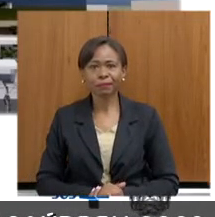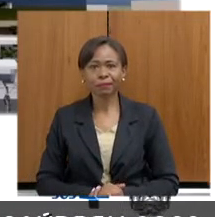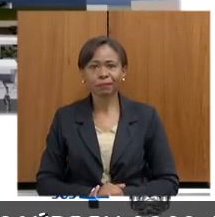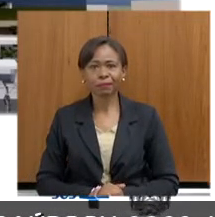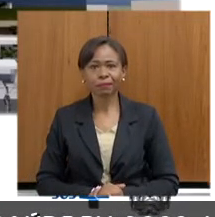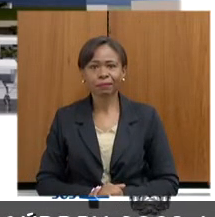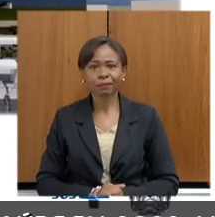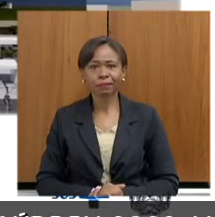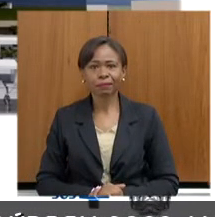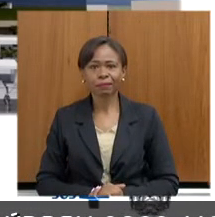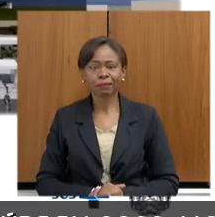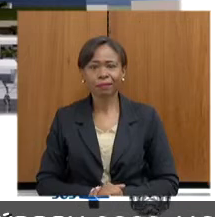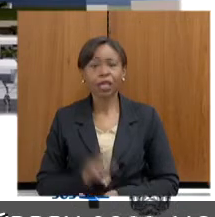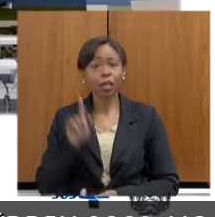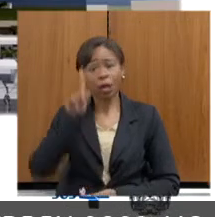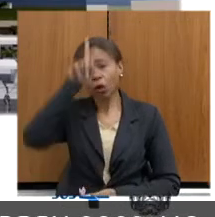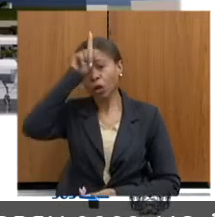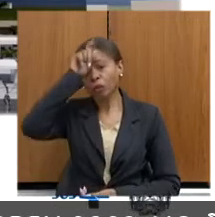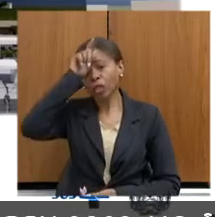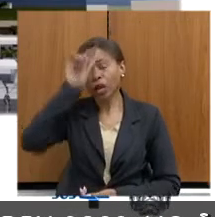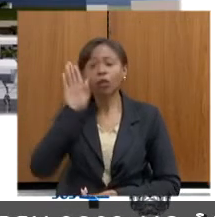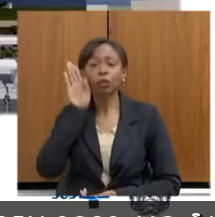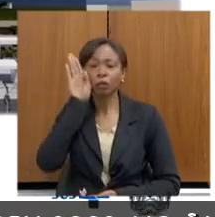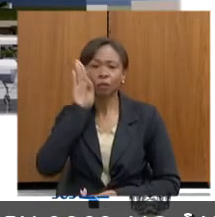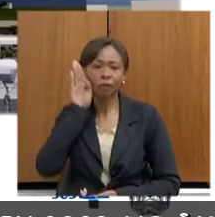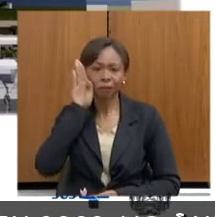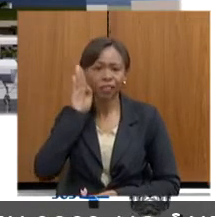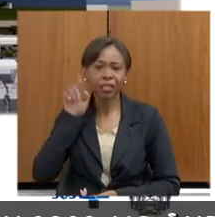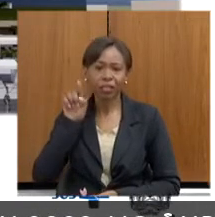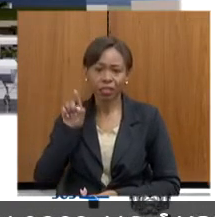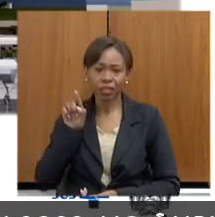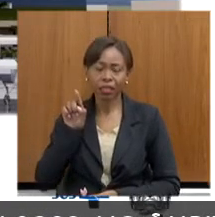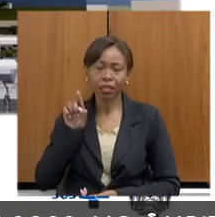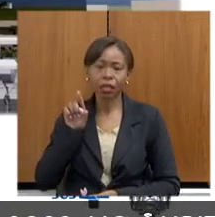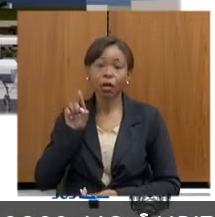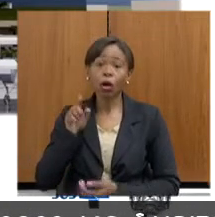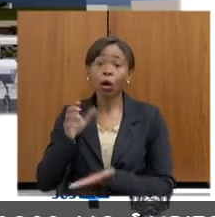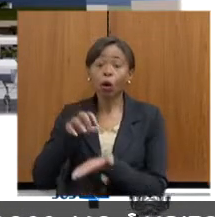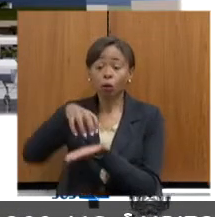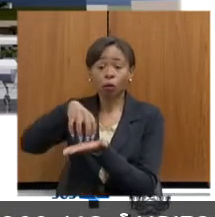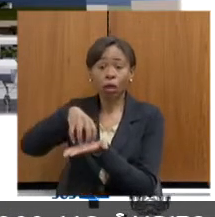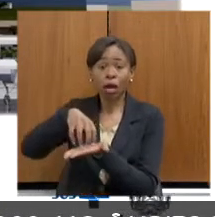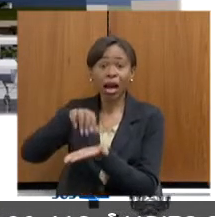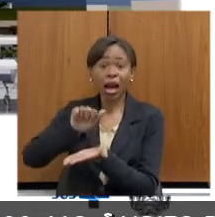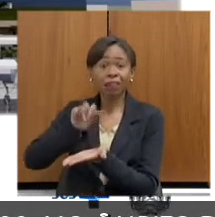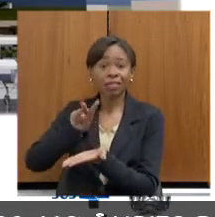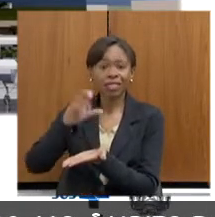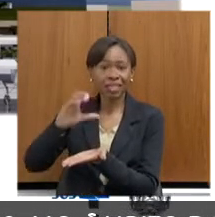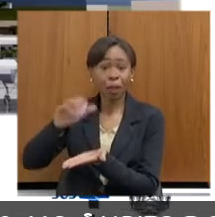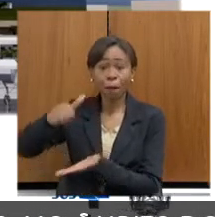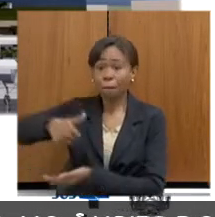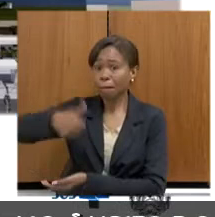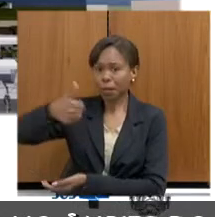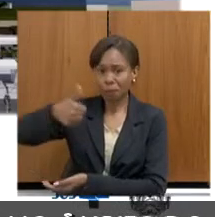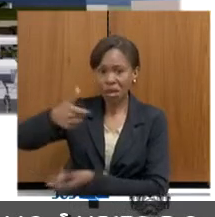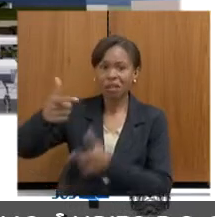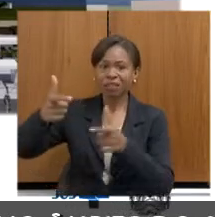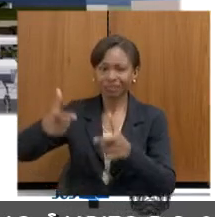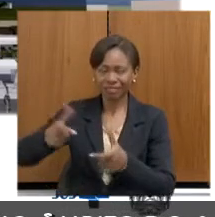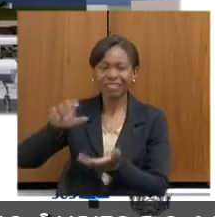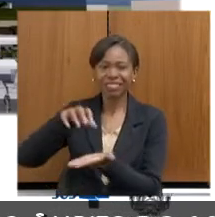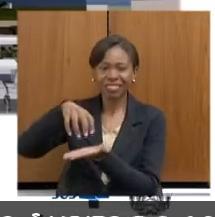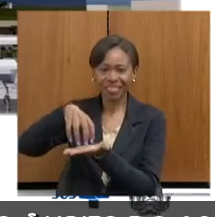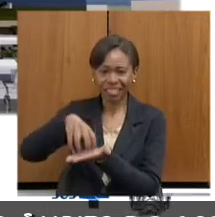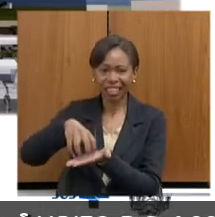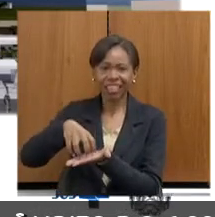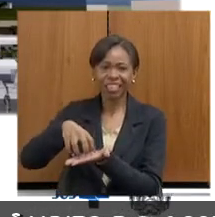o novo e o hospital é de Barbacena receber na primeira unidade de AVC muito importante para a região que a